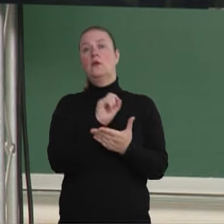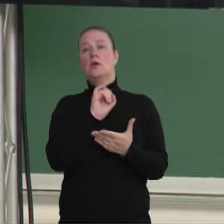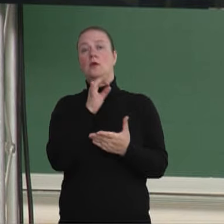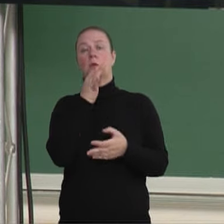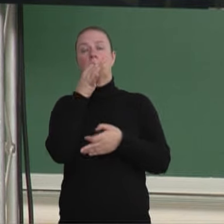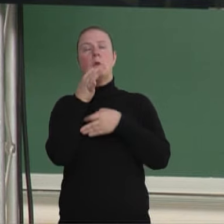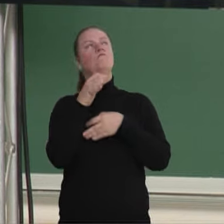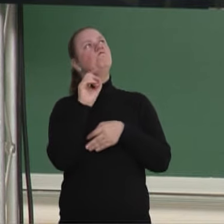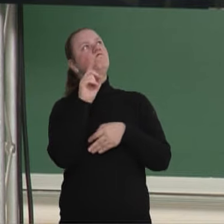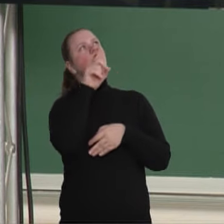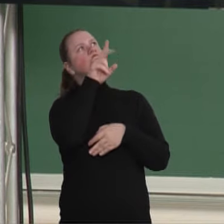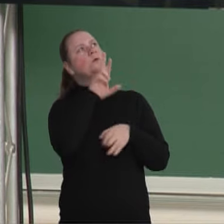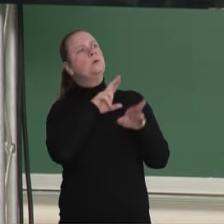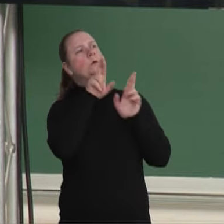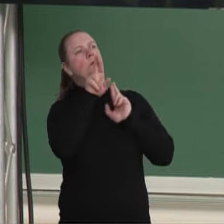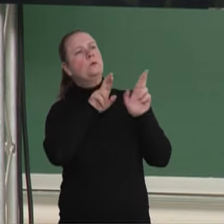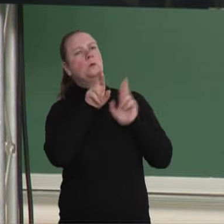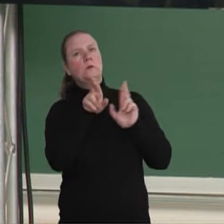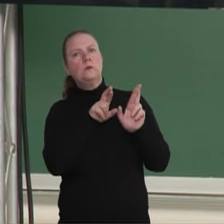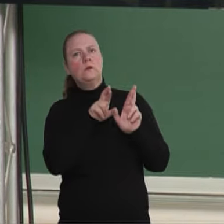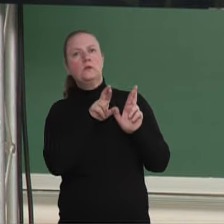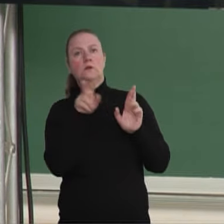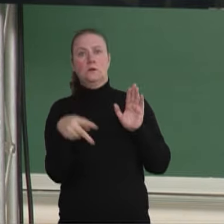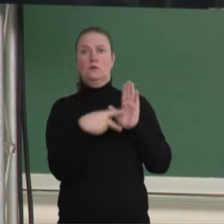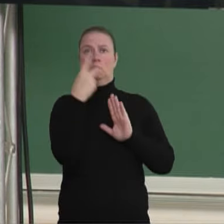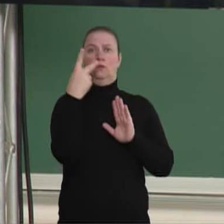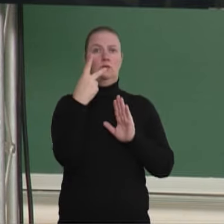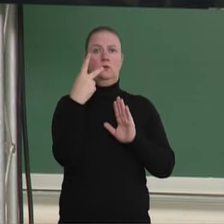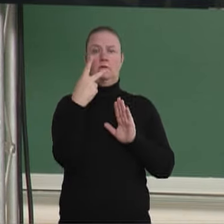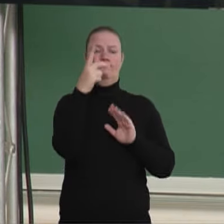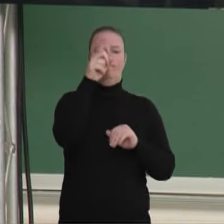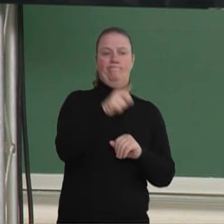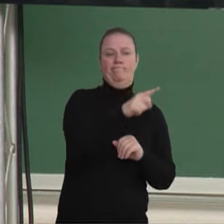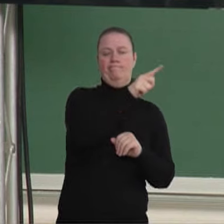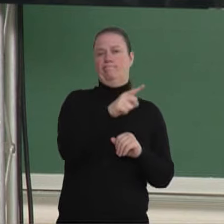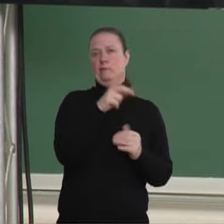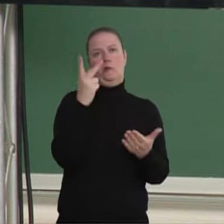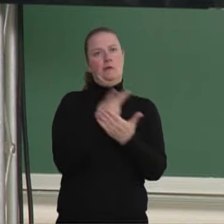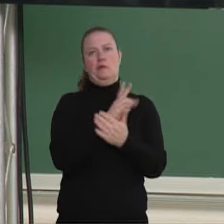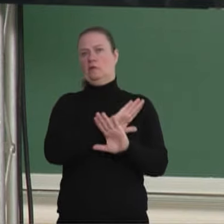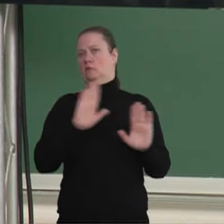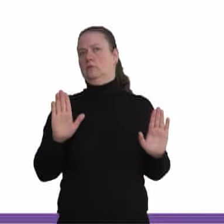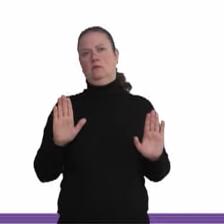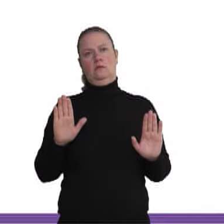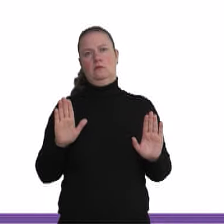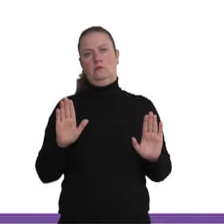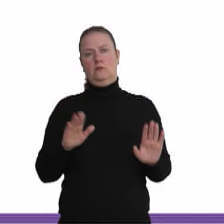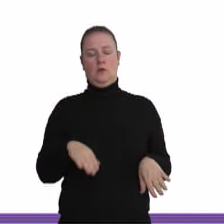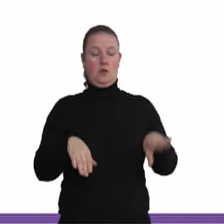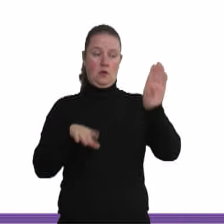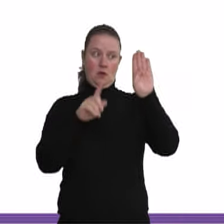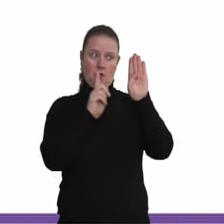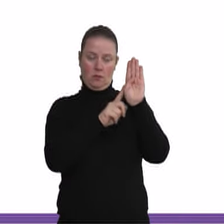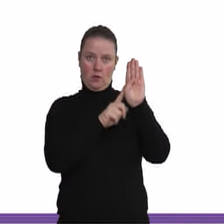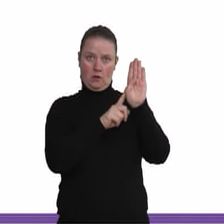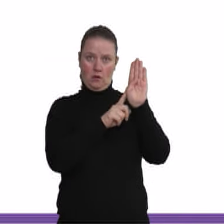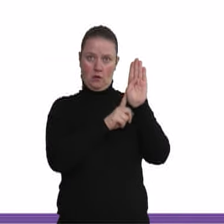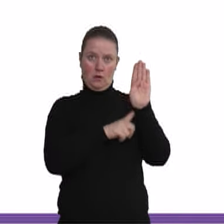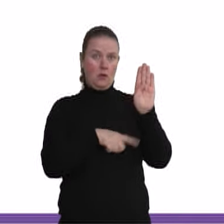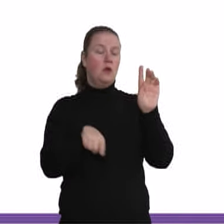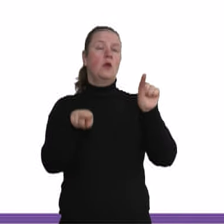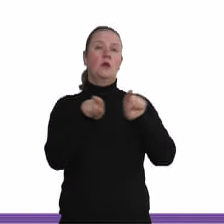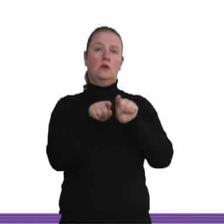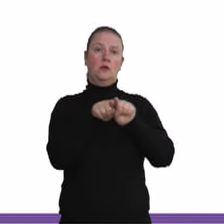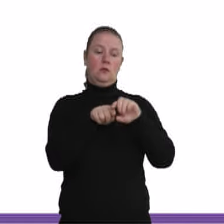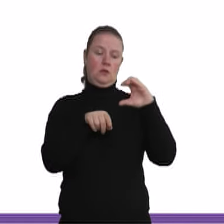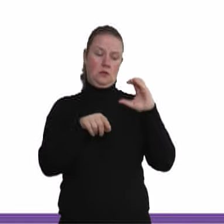ali, que tem a opção 2, então a gente pode descartar elas. Então, assim, descartamos então ali a letra B e descartamos ali também a